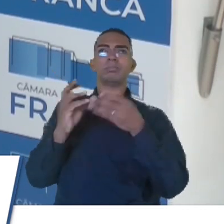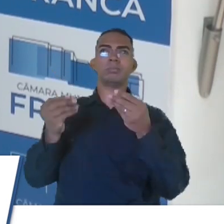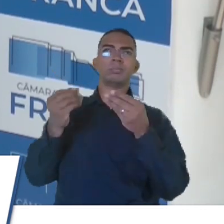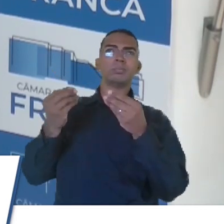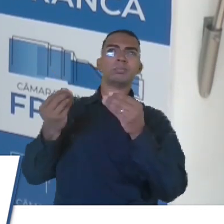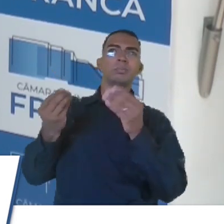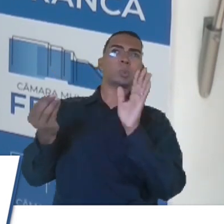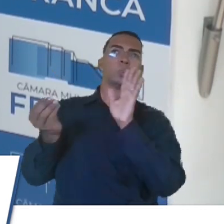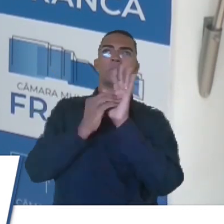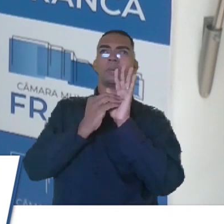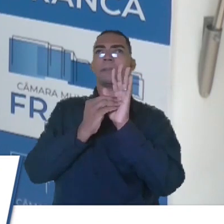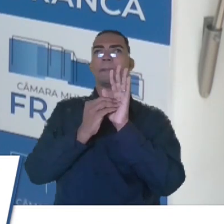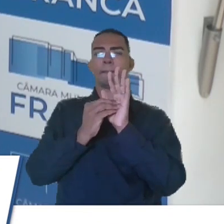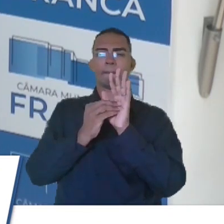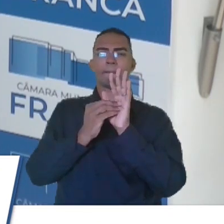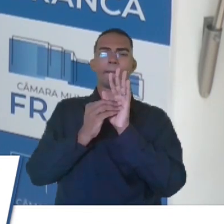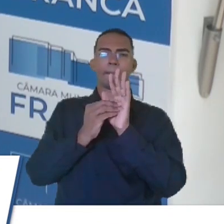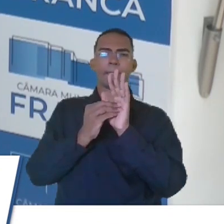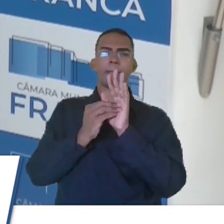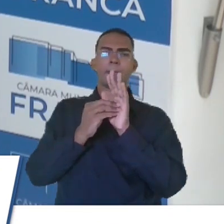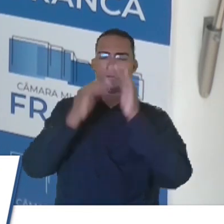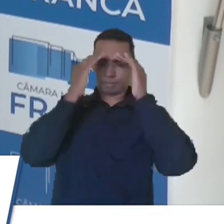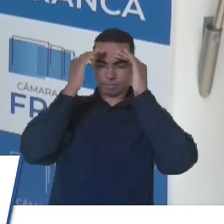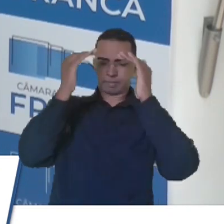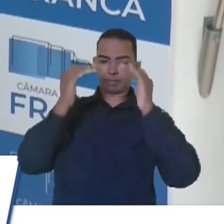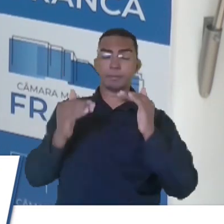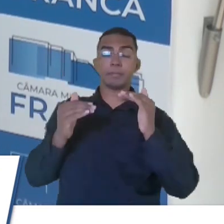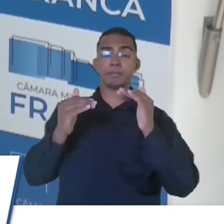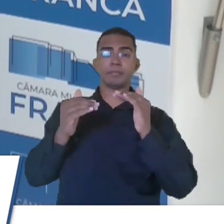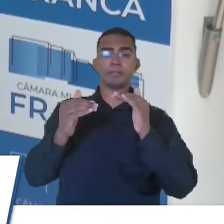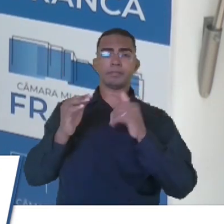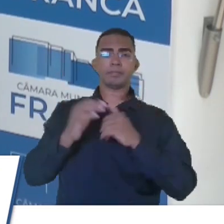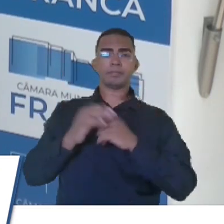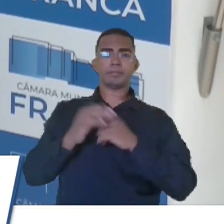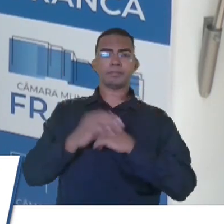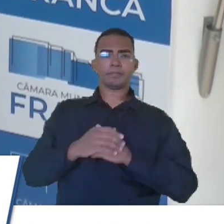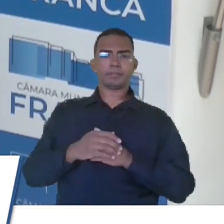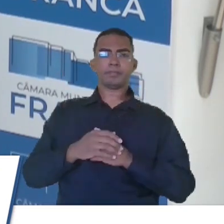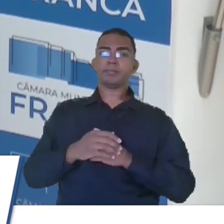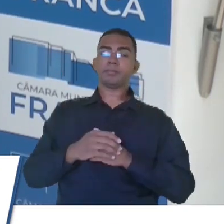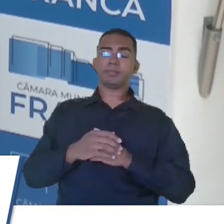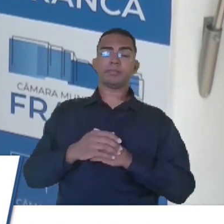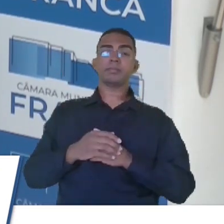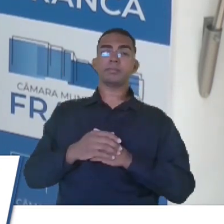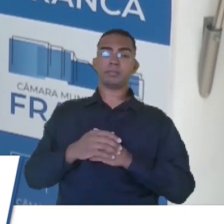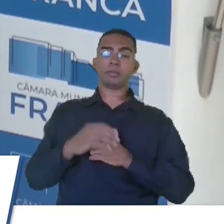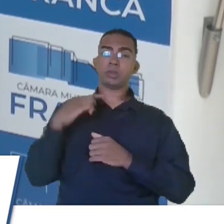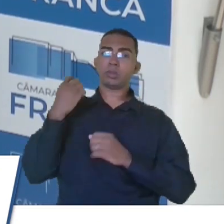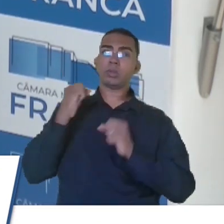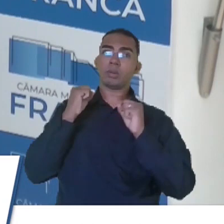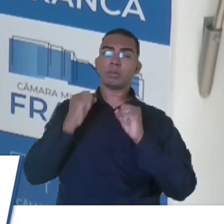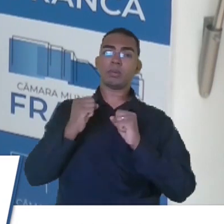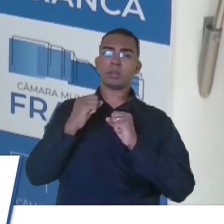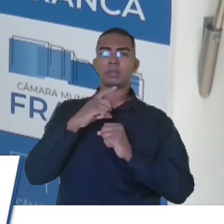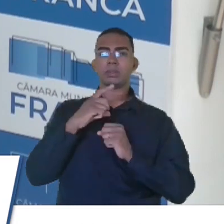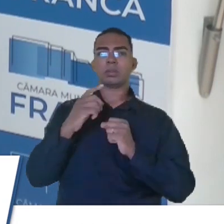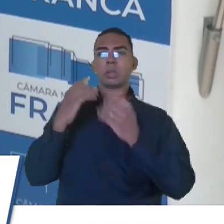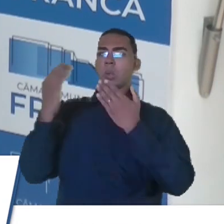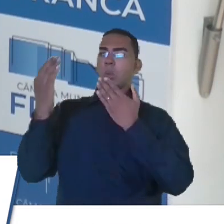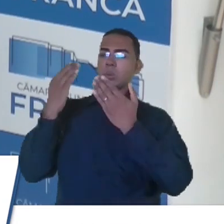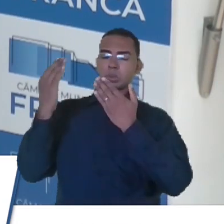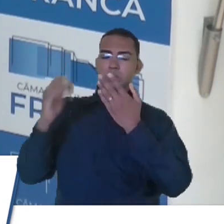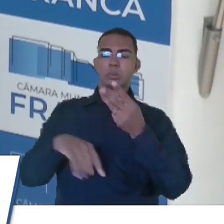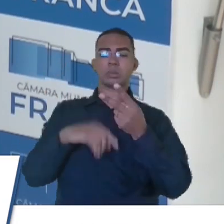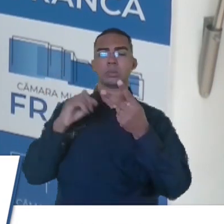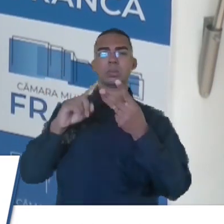colocada para valer, e que a gente tenha psicólogos, que a